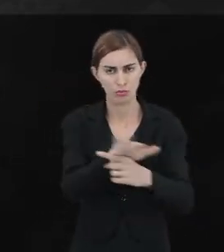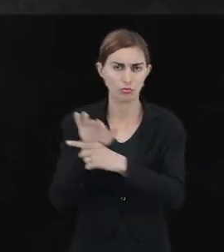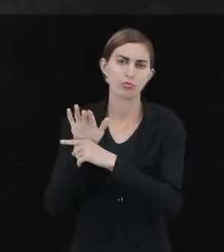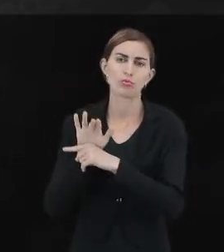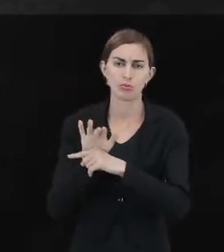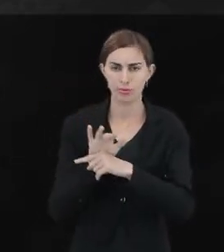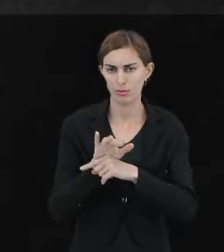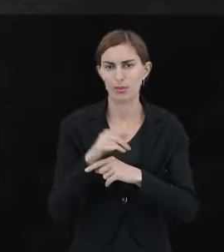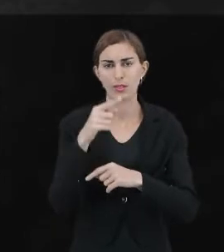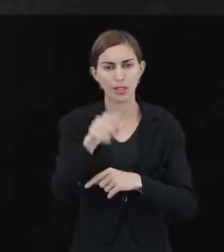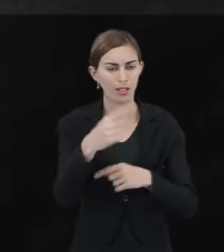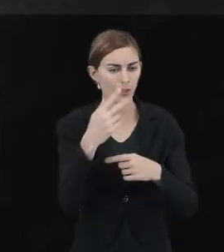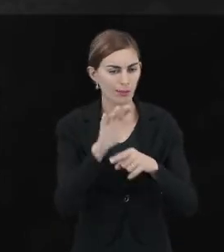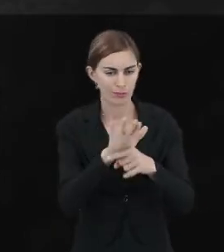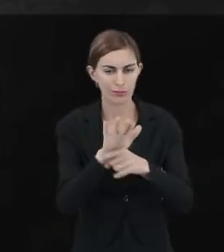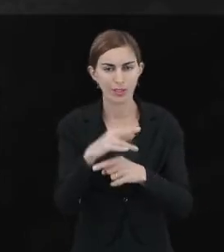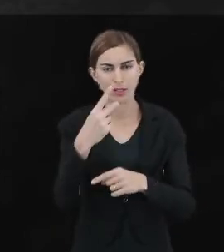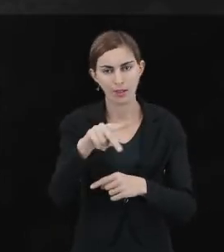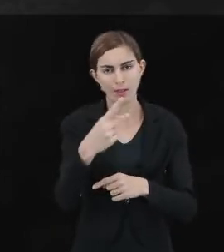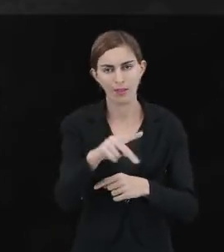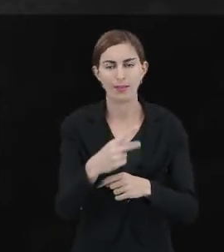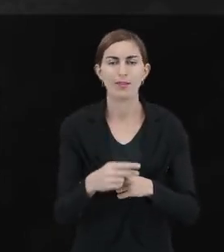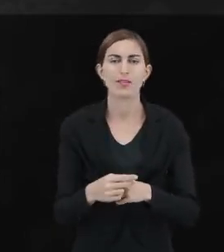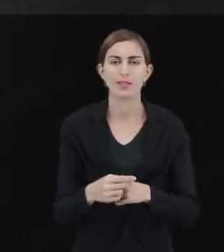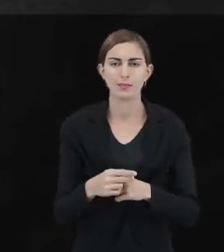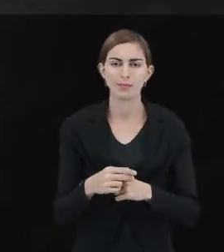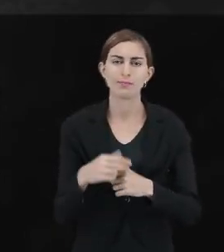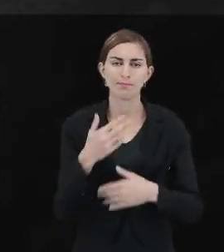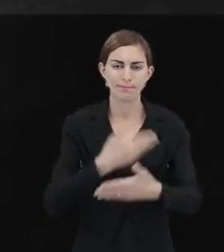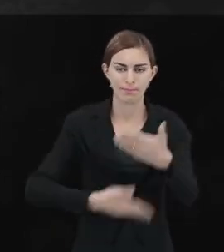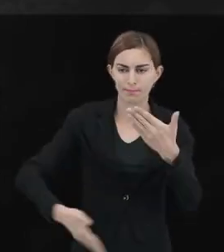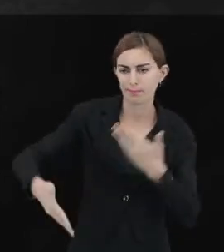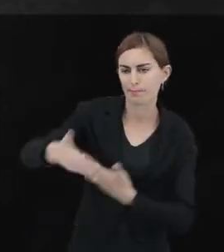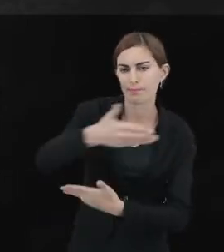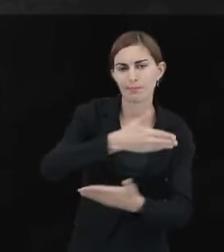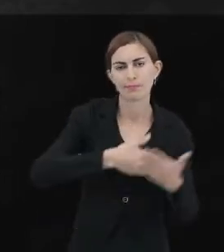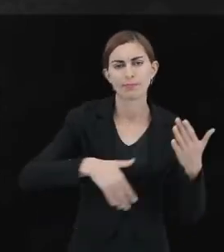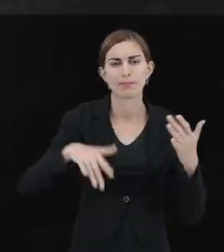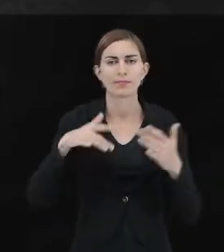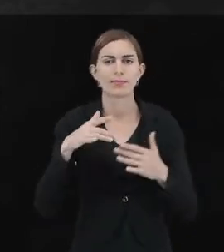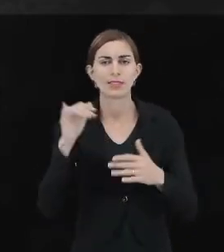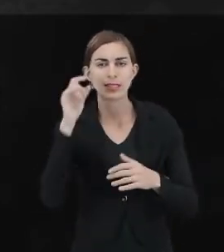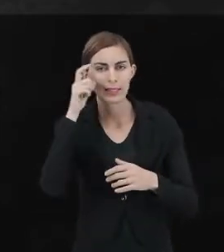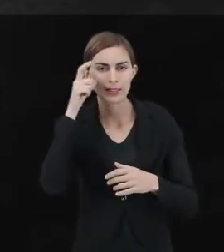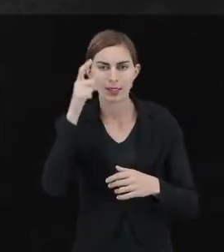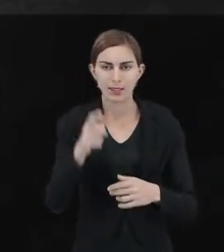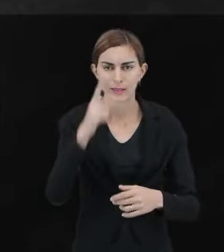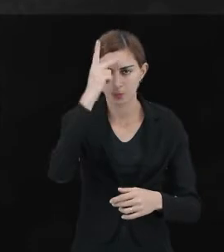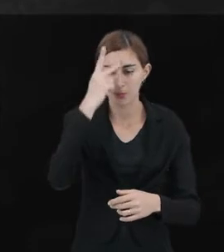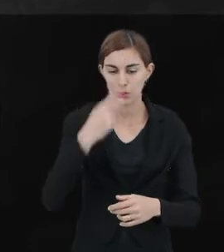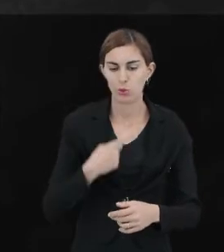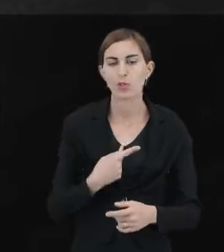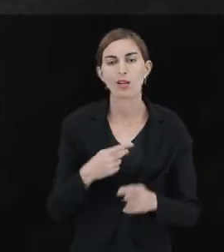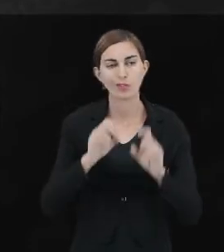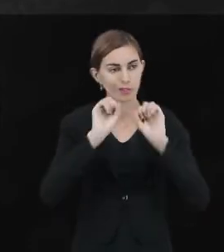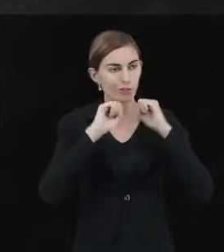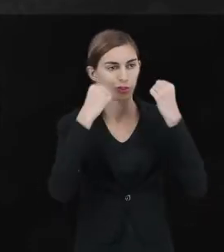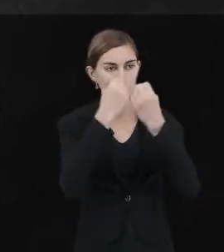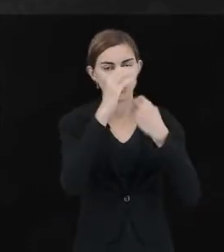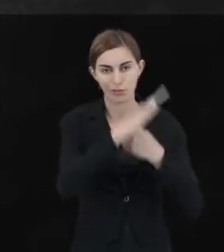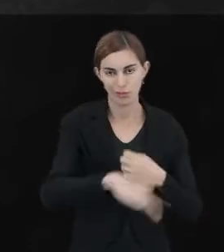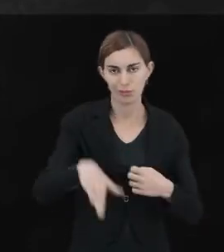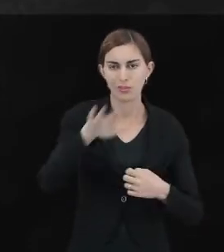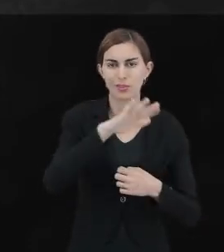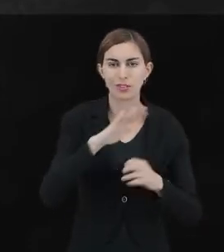de instrumentos que lhes permitam uma simbiose, uma inter-relação entre os interesses pessoais e